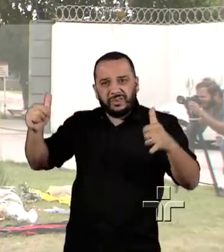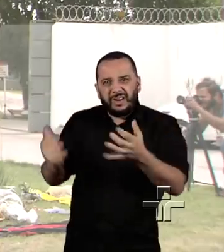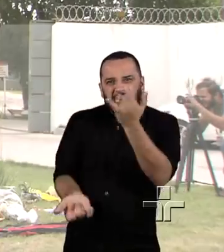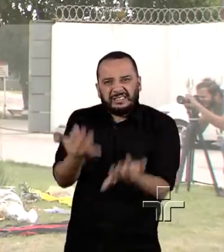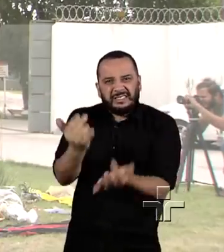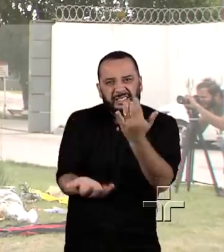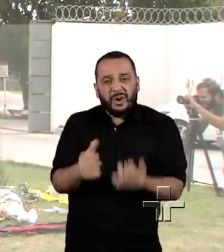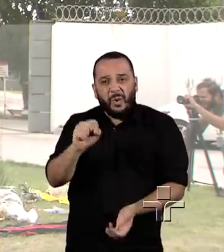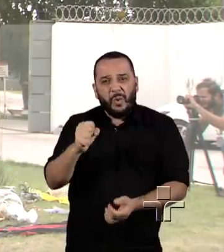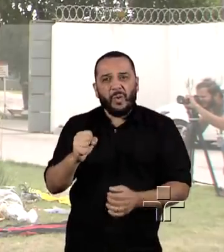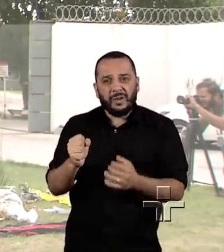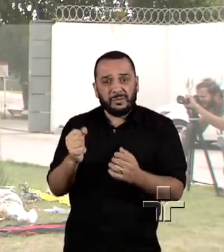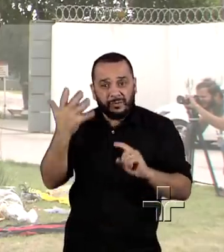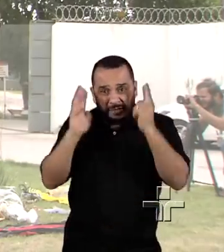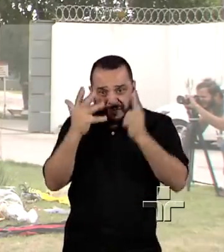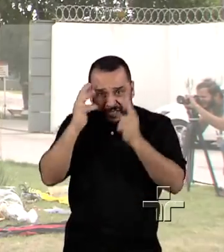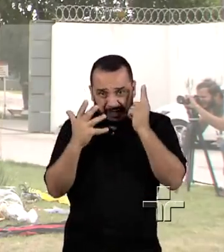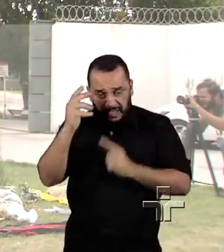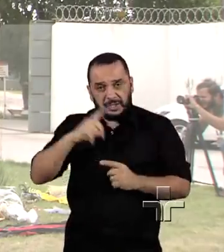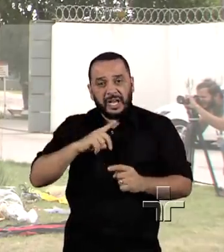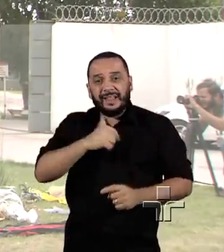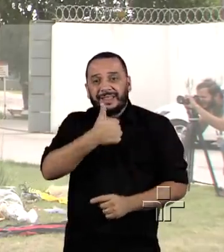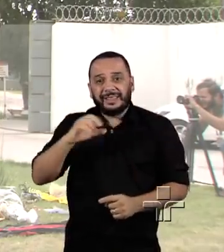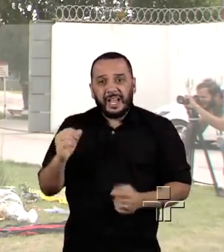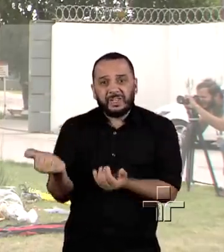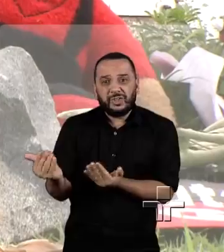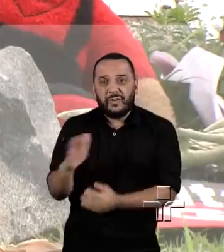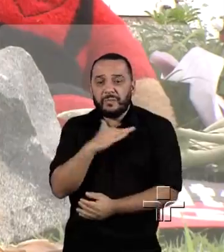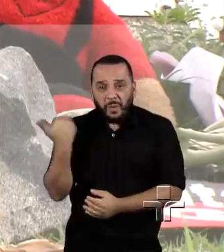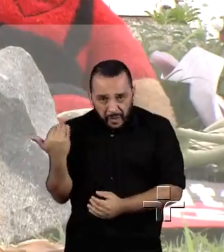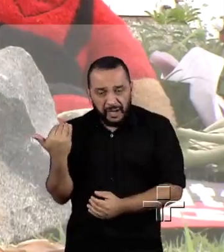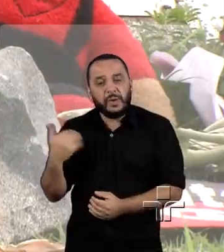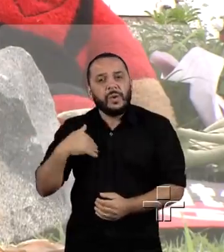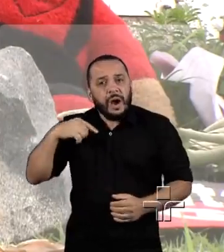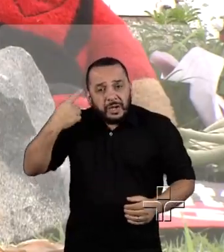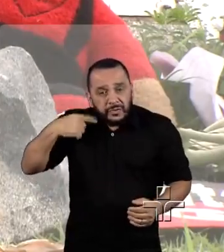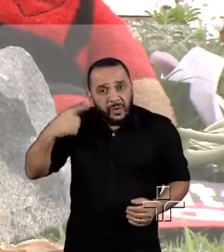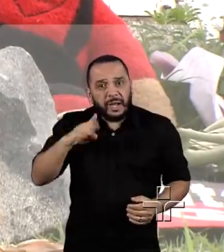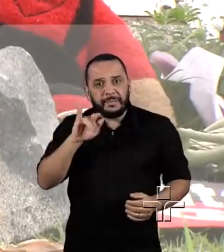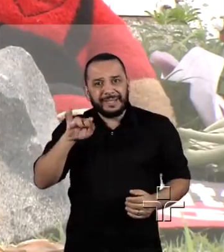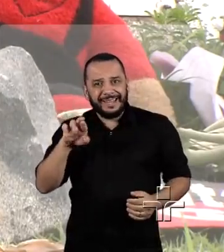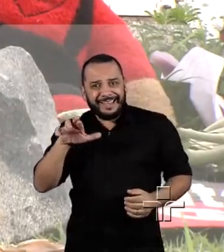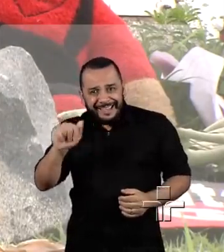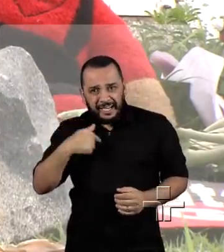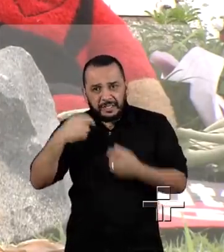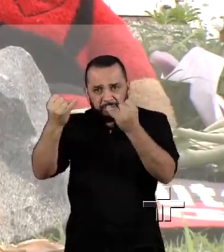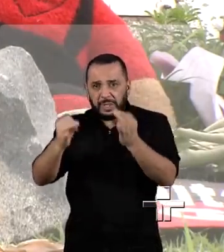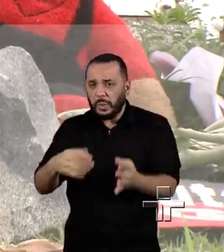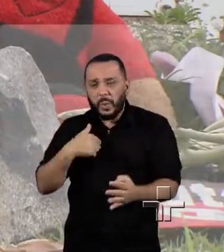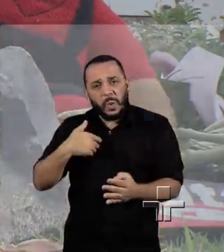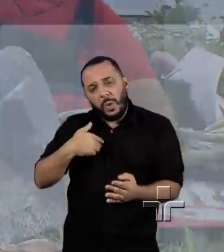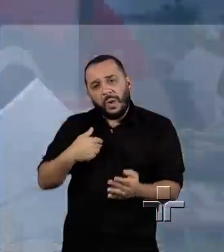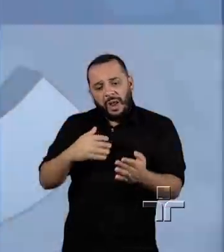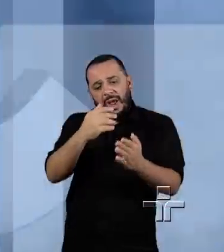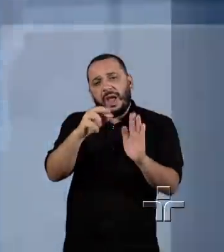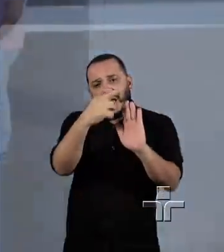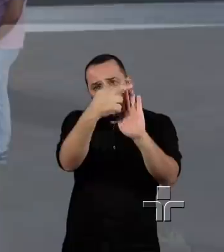que matou 10 jovens jogadores das categorias de base. A defesa de Bandeira de Melo disse que não teve acesso ao